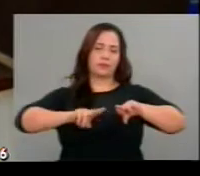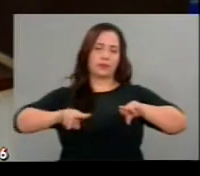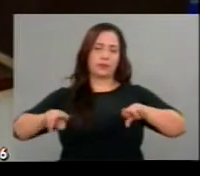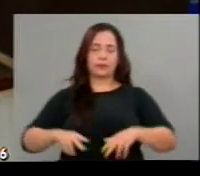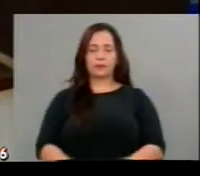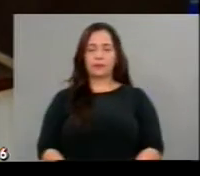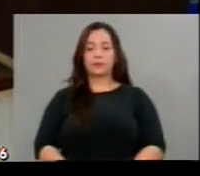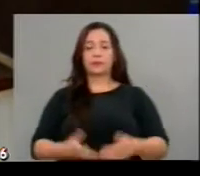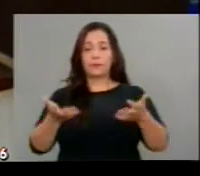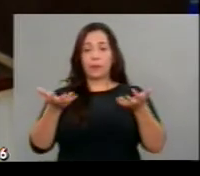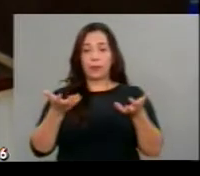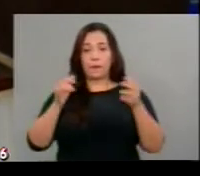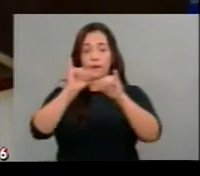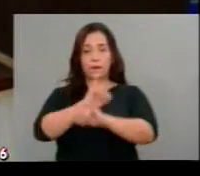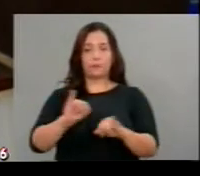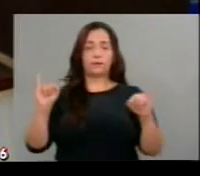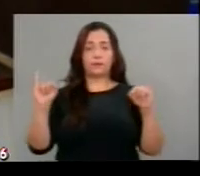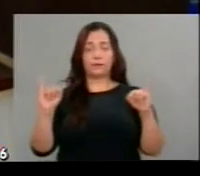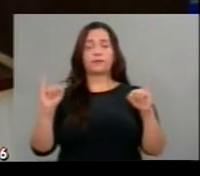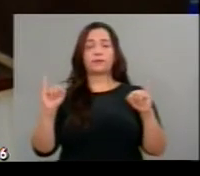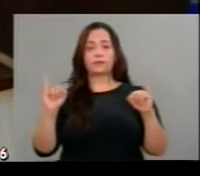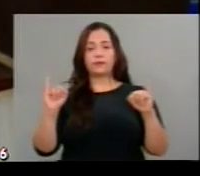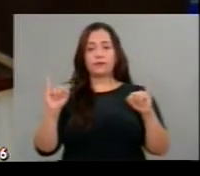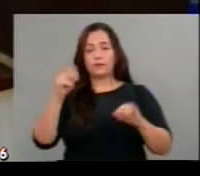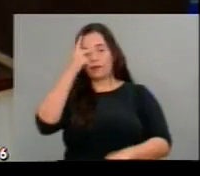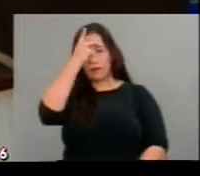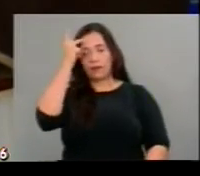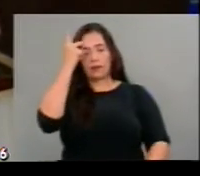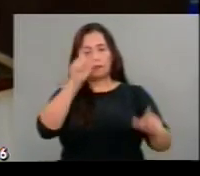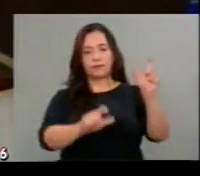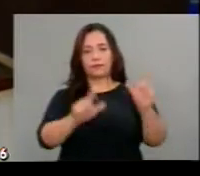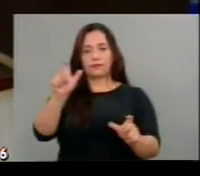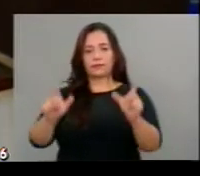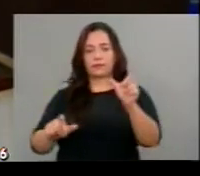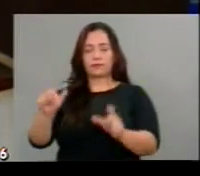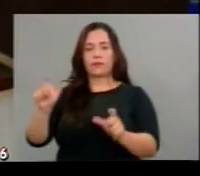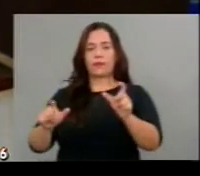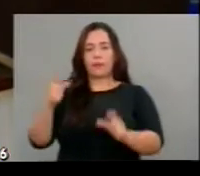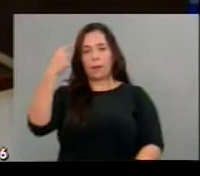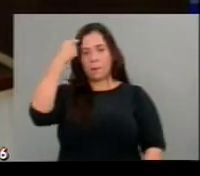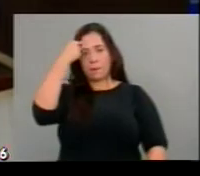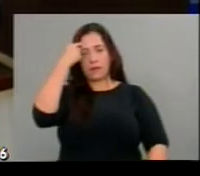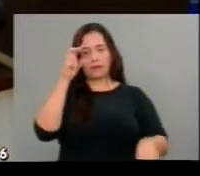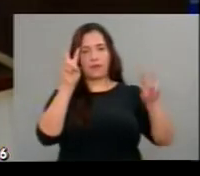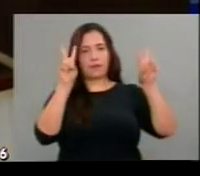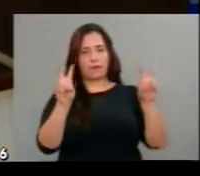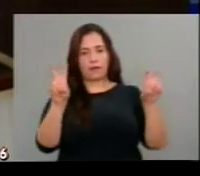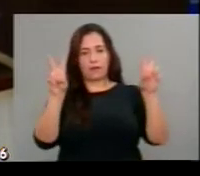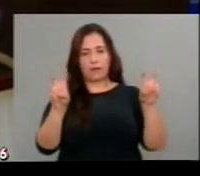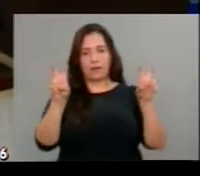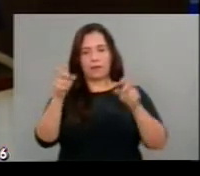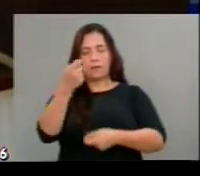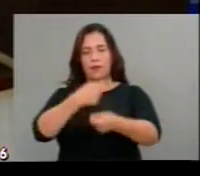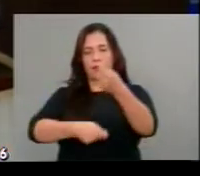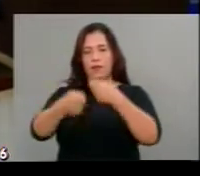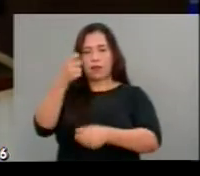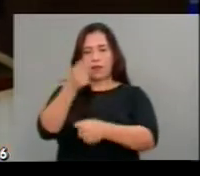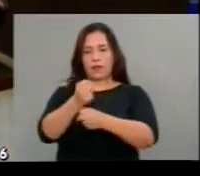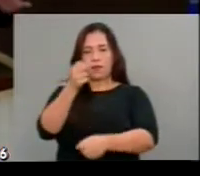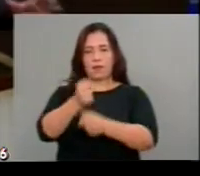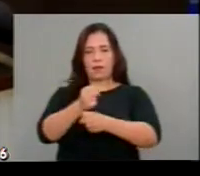Eu quero falar, sobretudo, aqueles e aquelas que podem achar que os temas da macroeconomia são